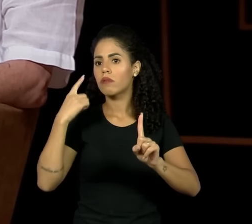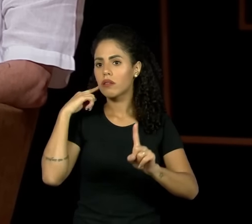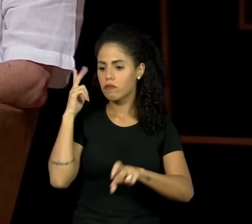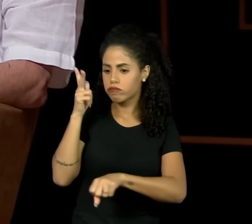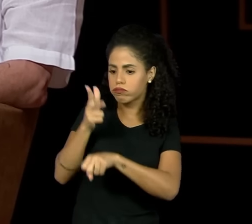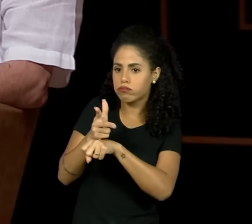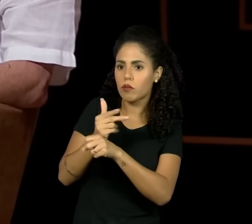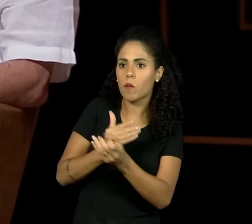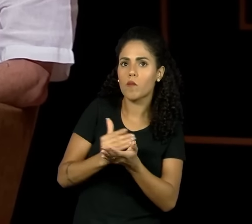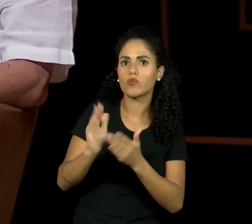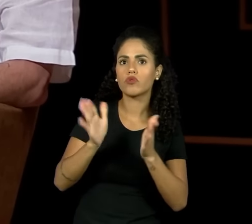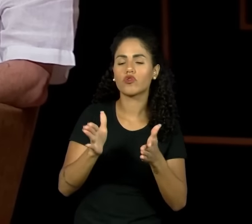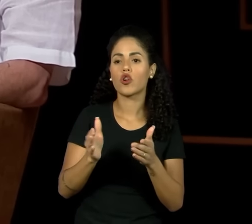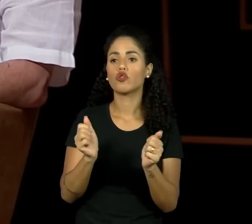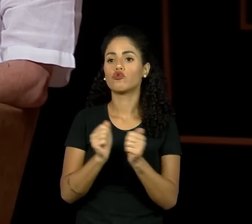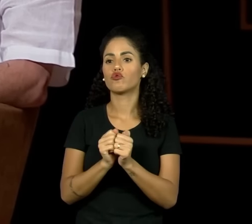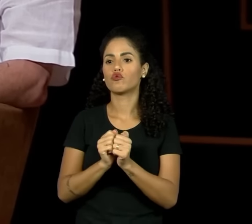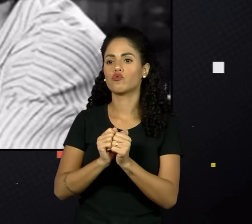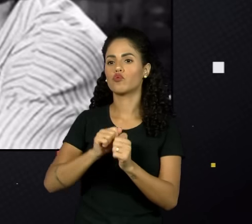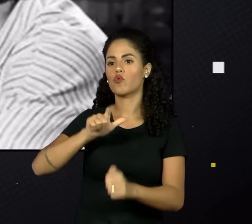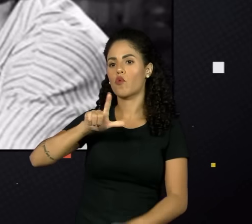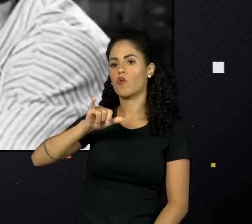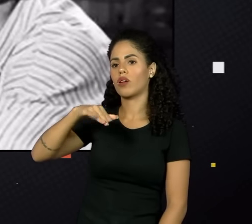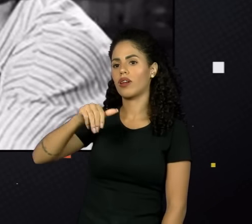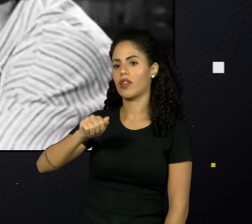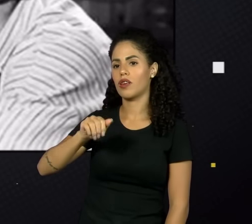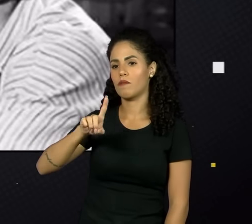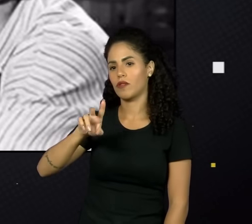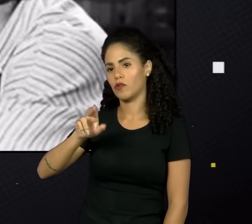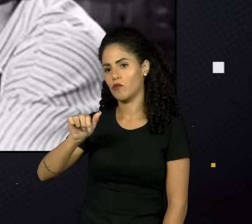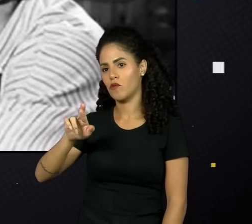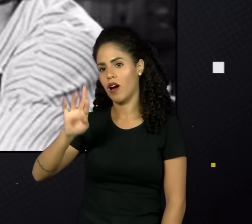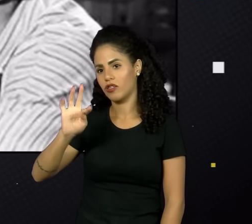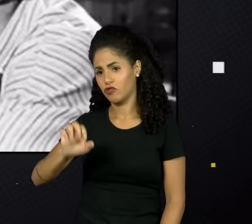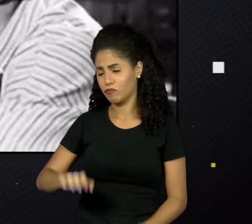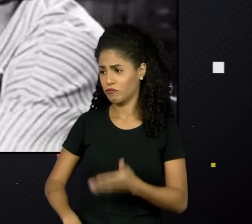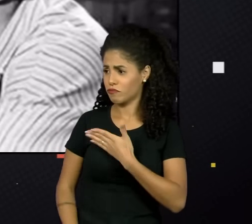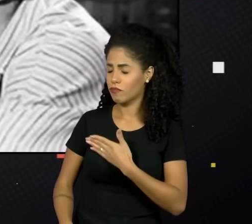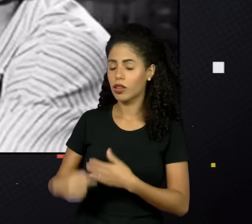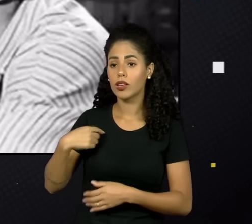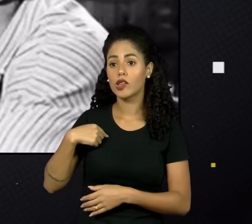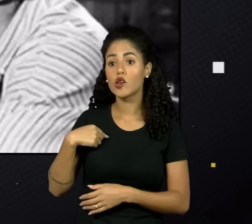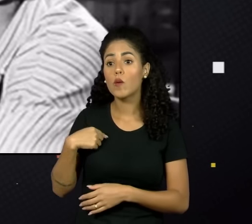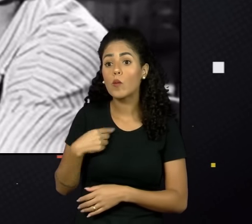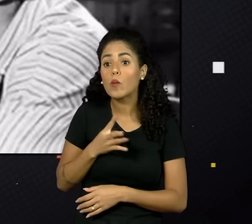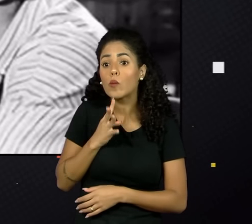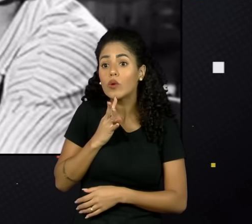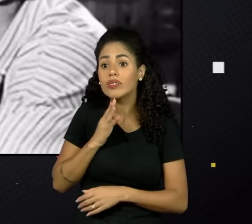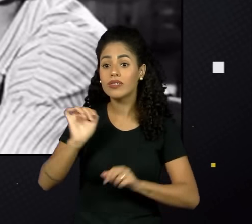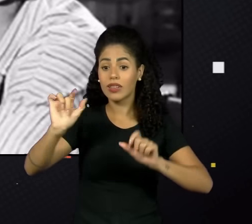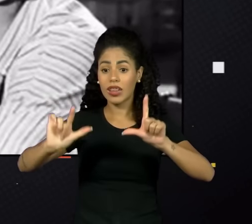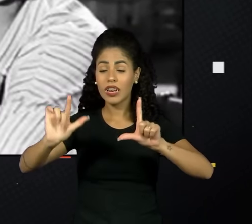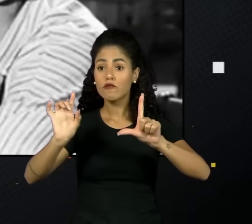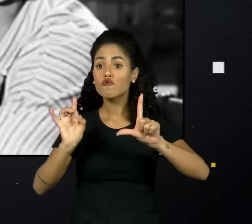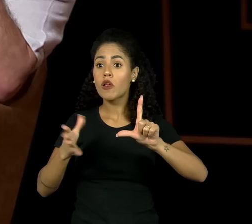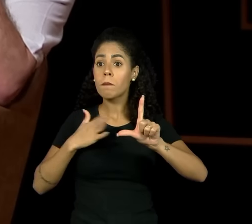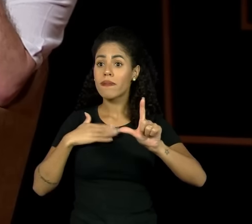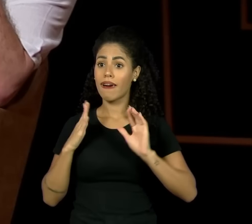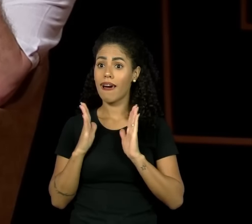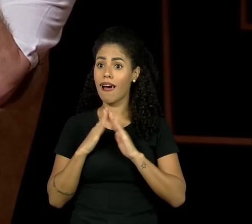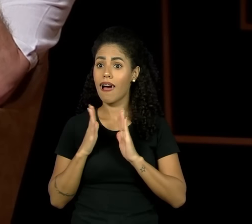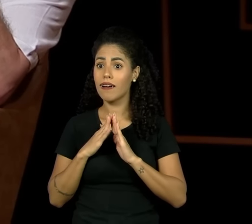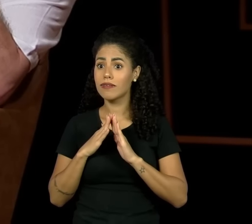gravando com o Lima Duarte com com uma galera assim que eu via de casa e eu falei cara e é